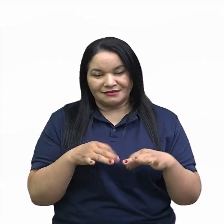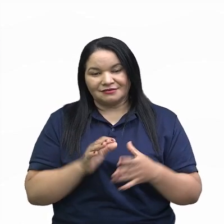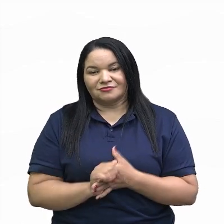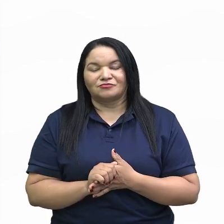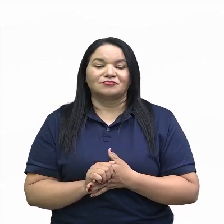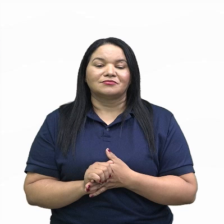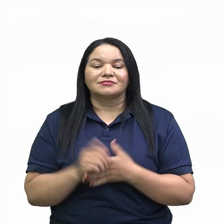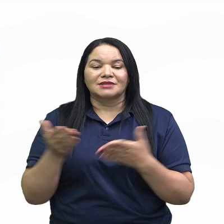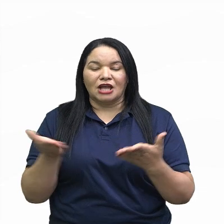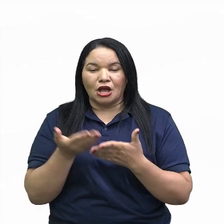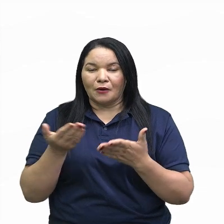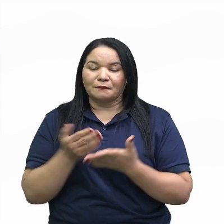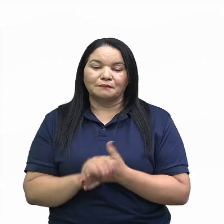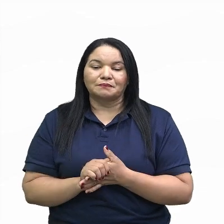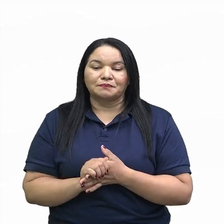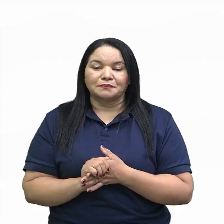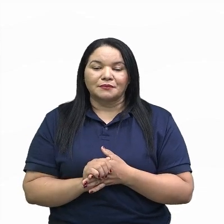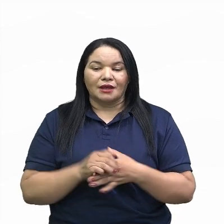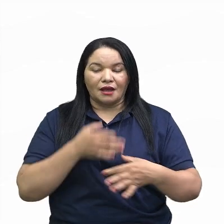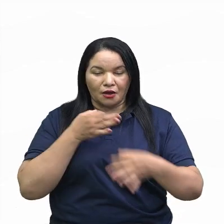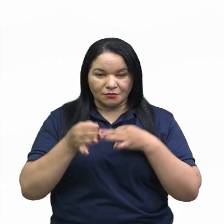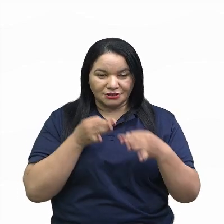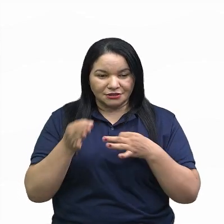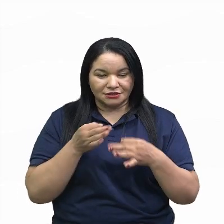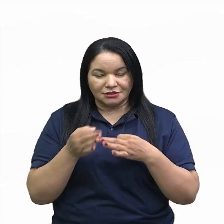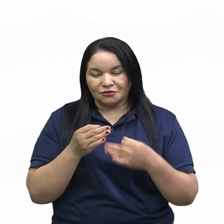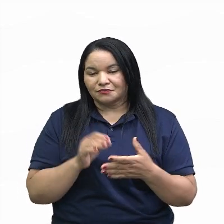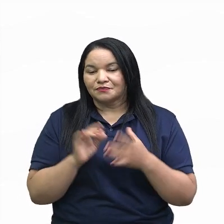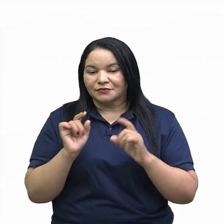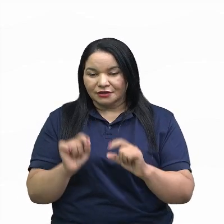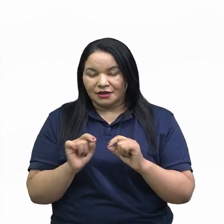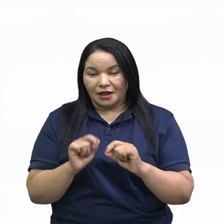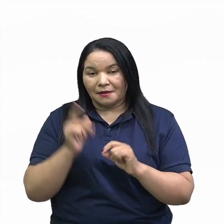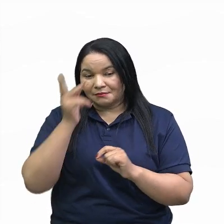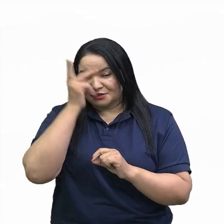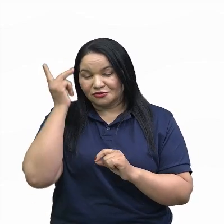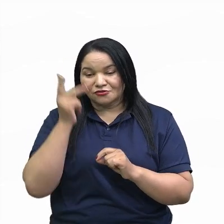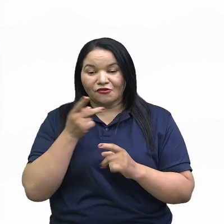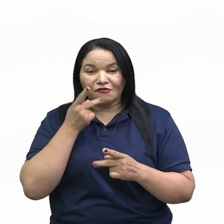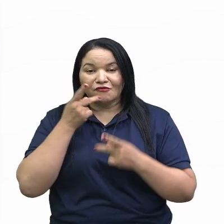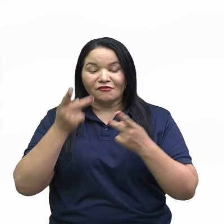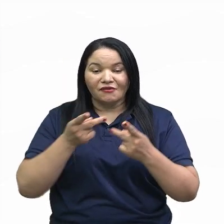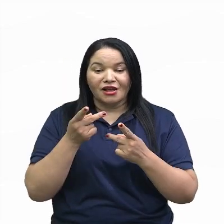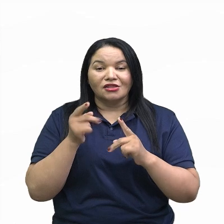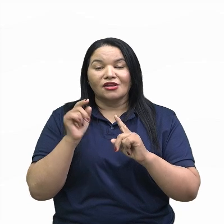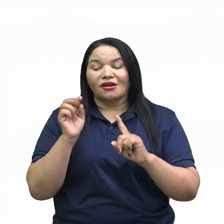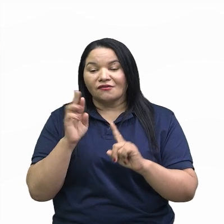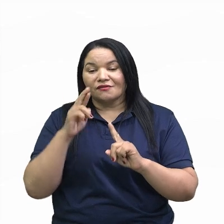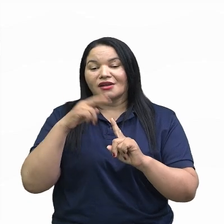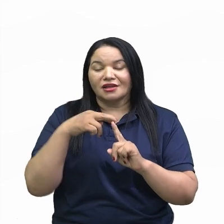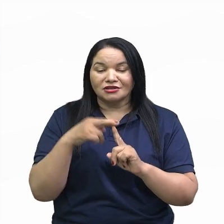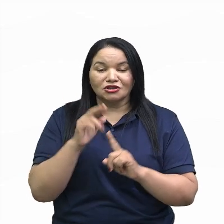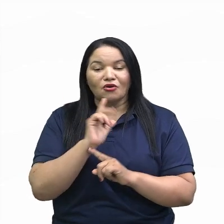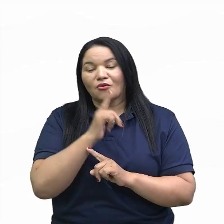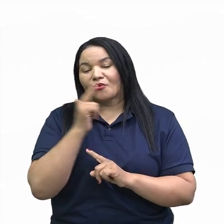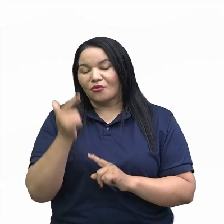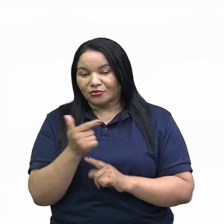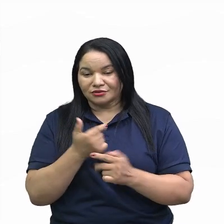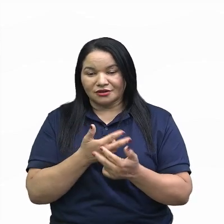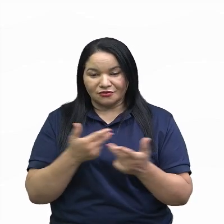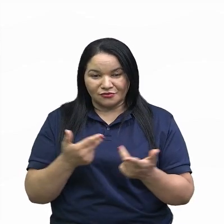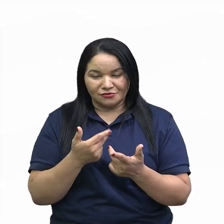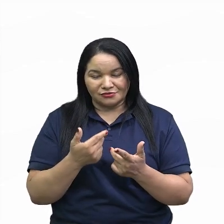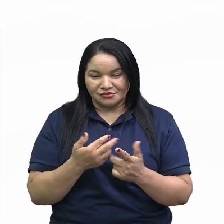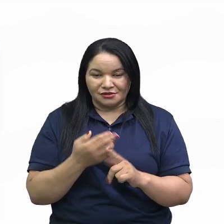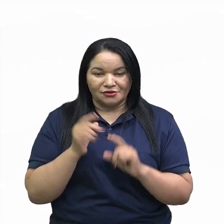aqui, nesse movimento argumentativo de negociação, a pessoa já direcionou para uma outra questão que se relaciona